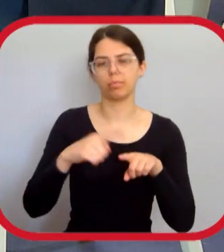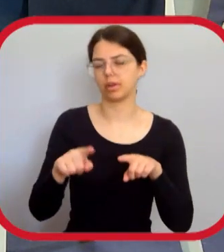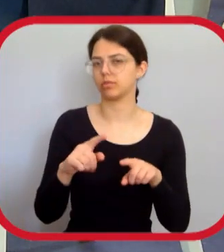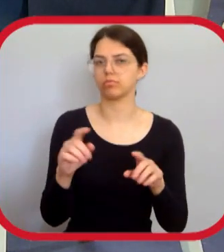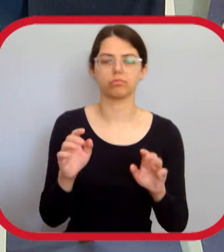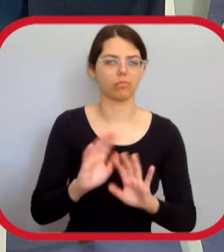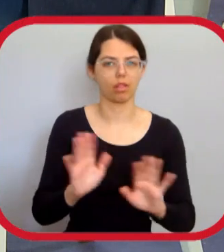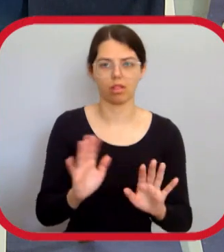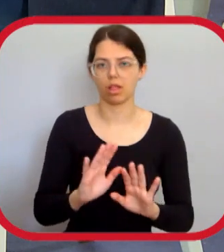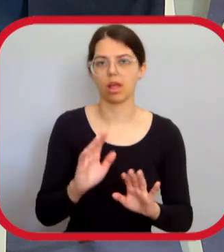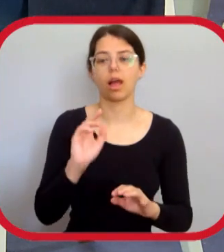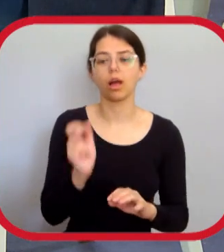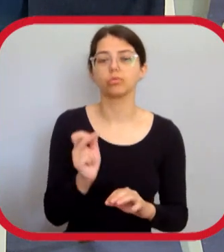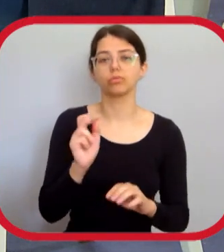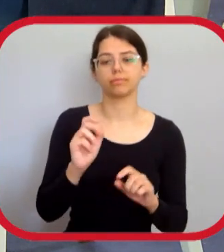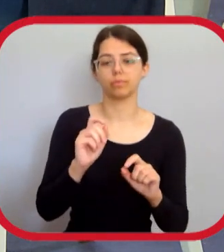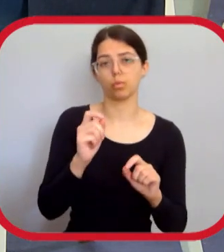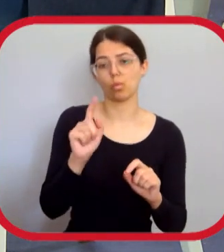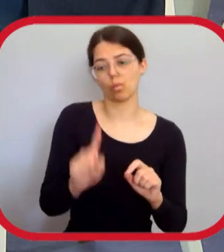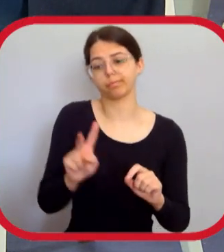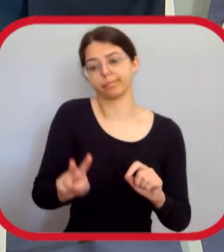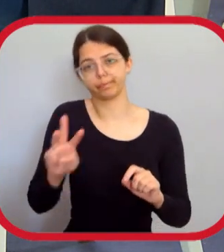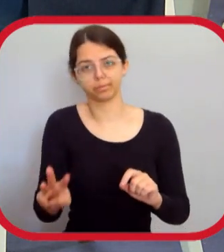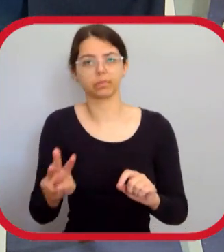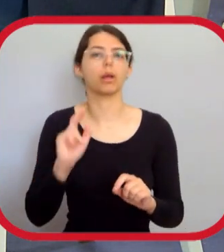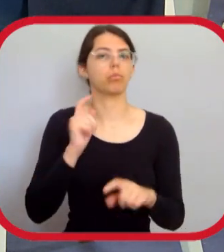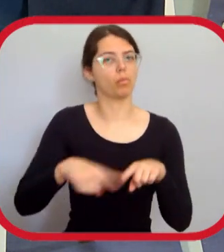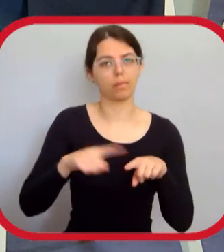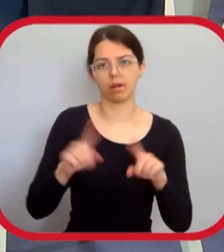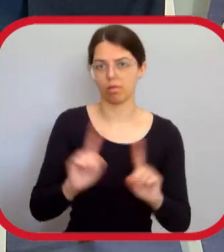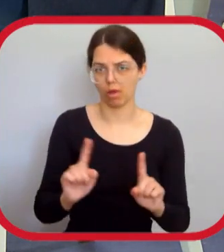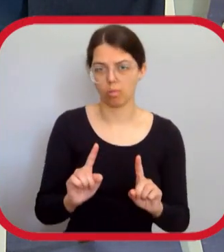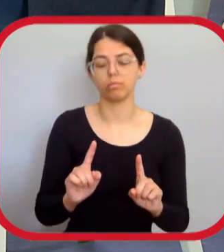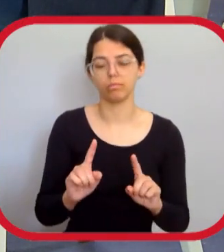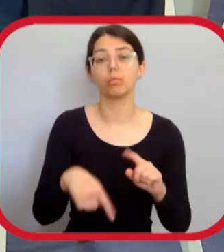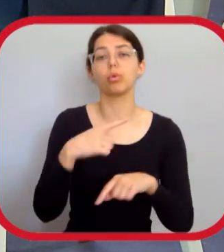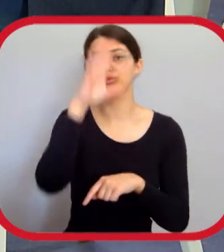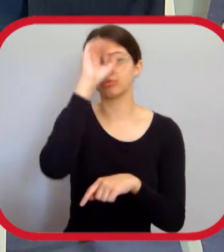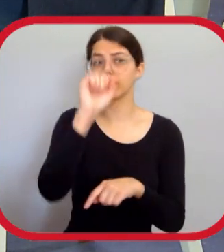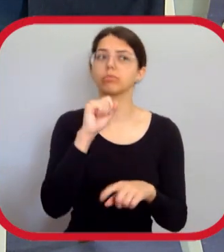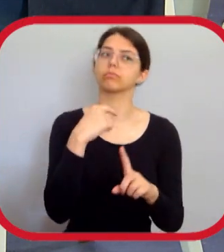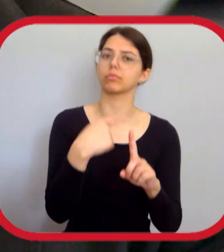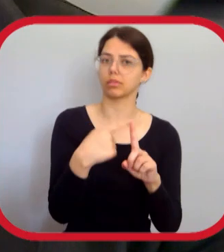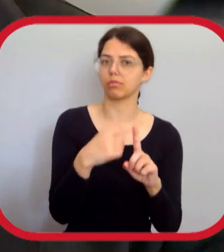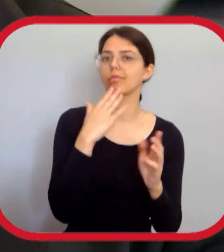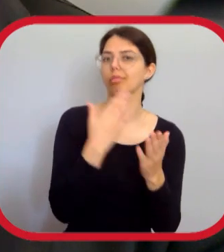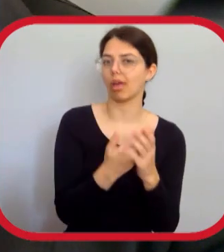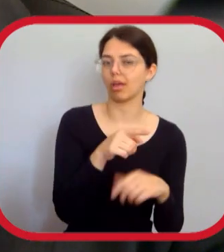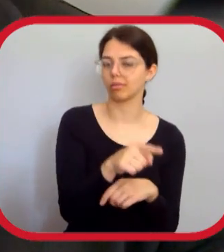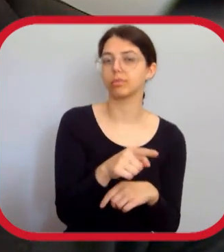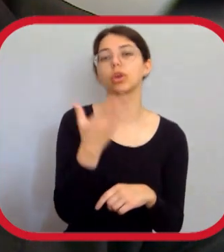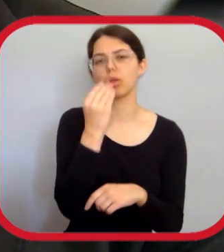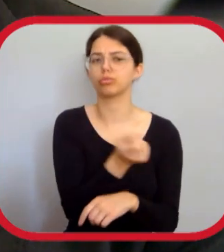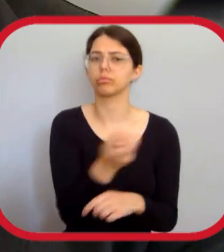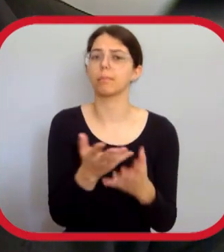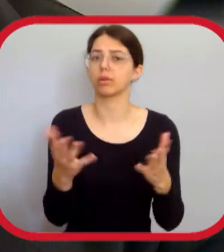não deveria haver propinas nos primeiros 3 anos. Eu acho que, no fim, o Estado acabaria por ganhar, e creio